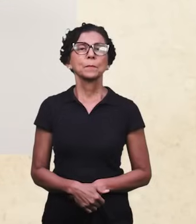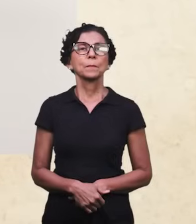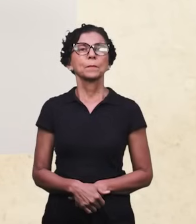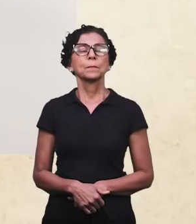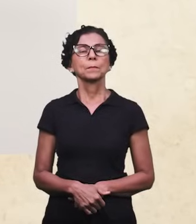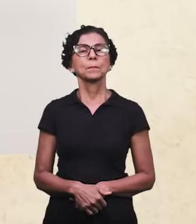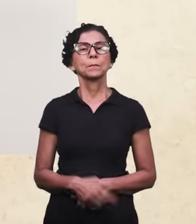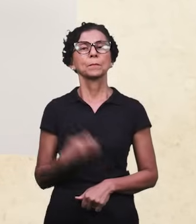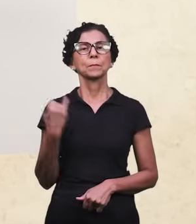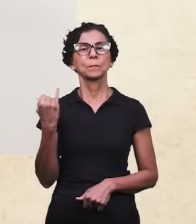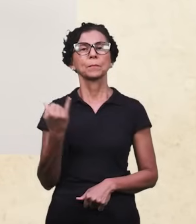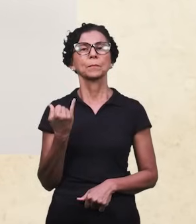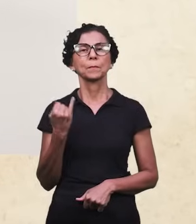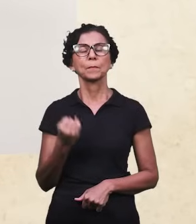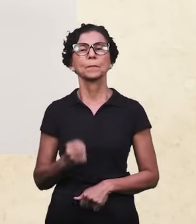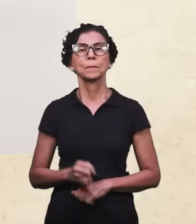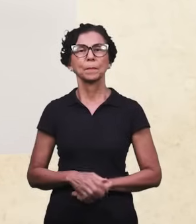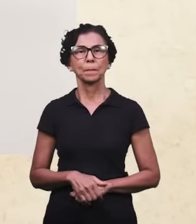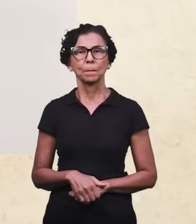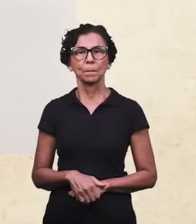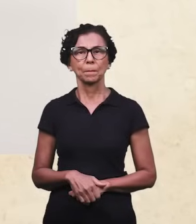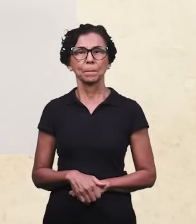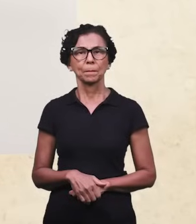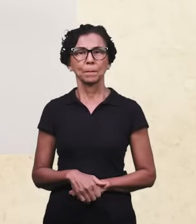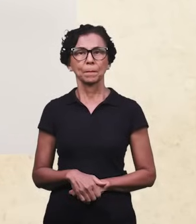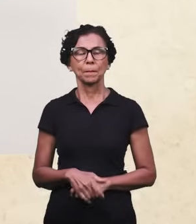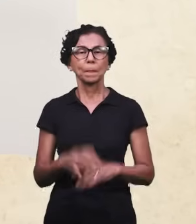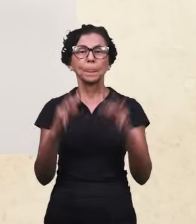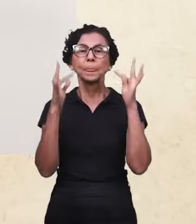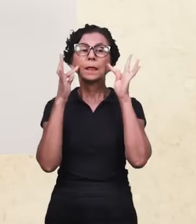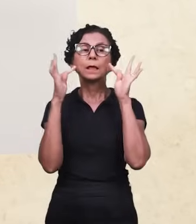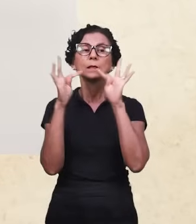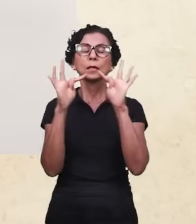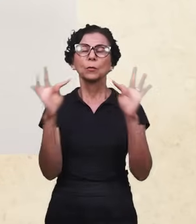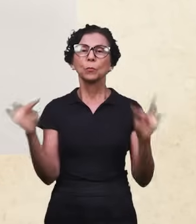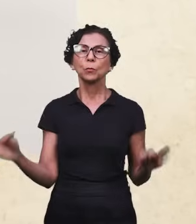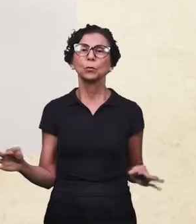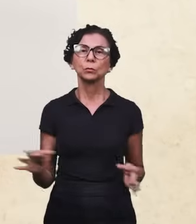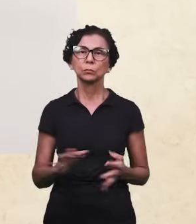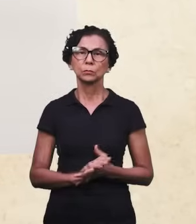vemos a postura aqui, que não é o